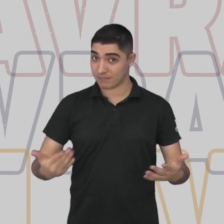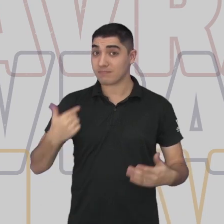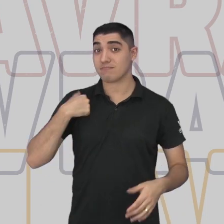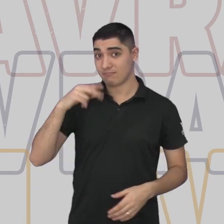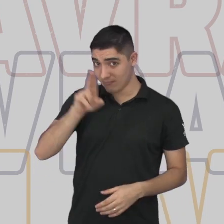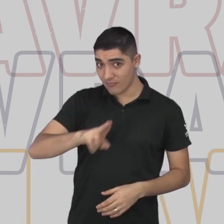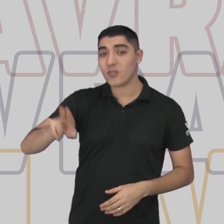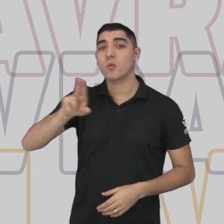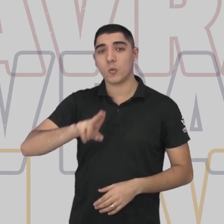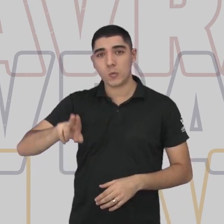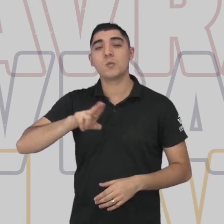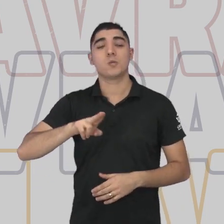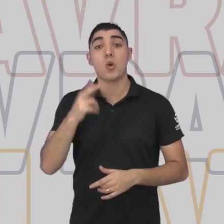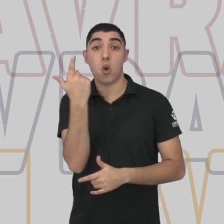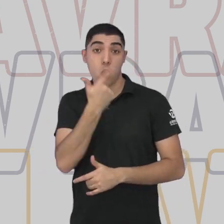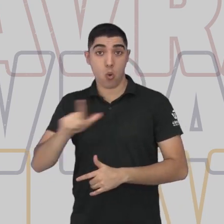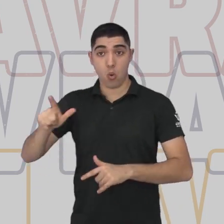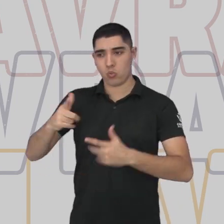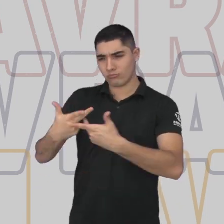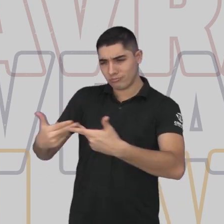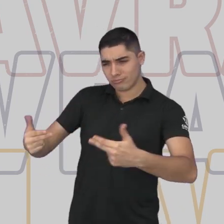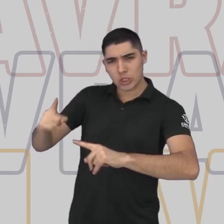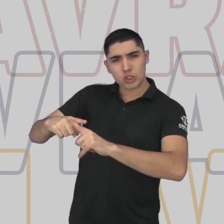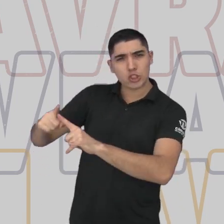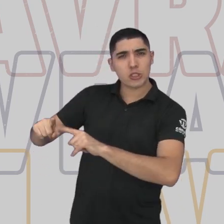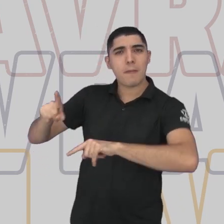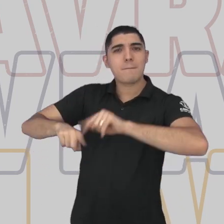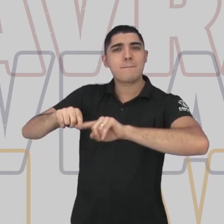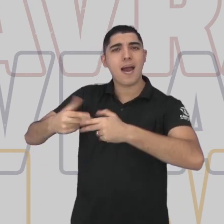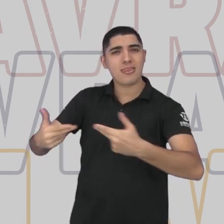E eu utilizo também outros materiais que eu